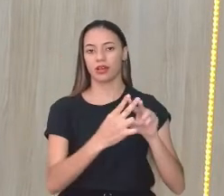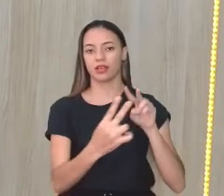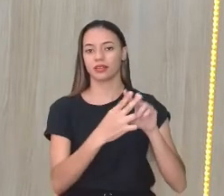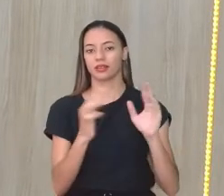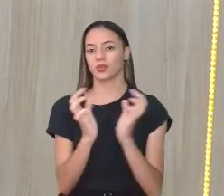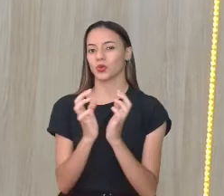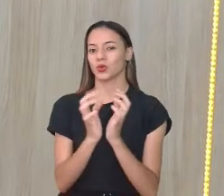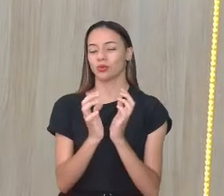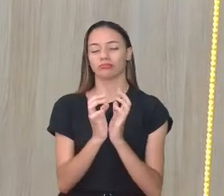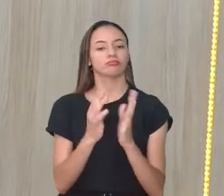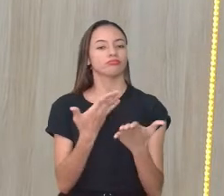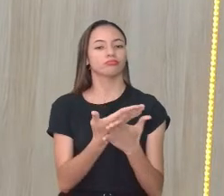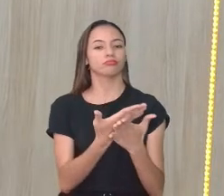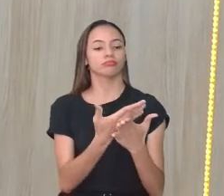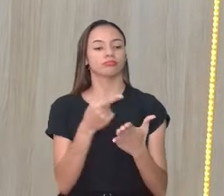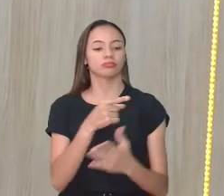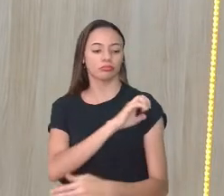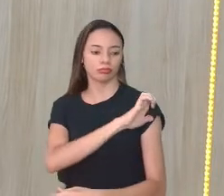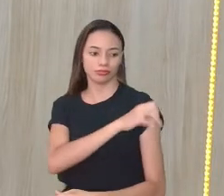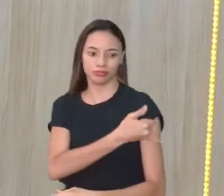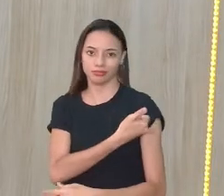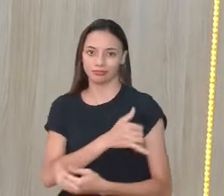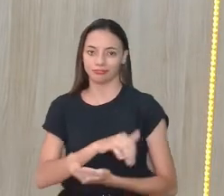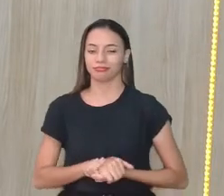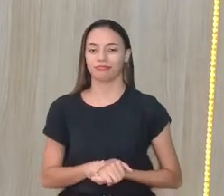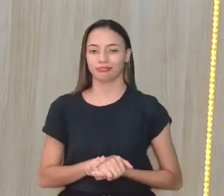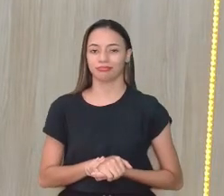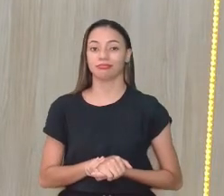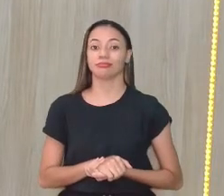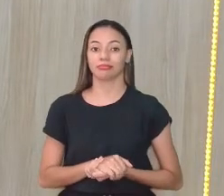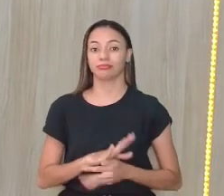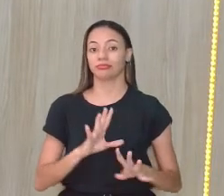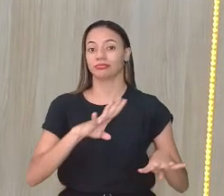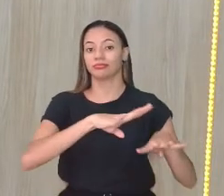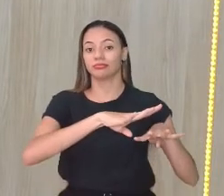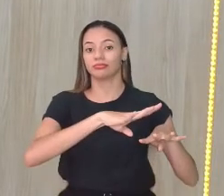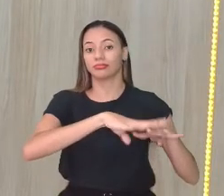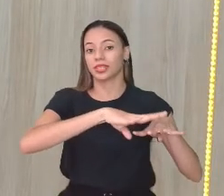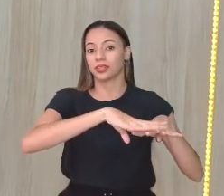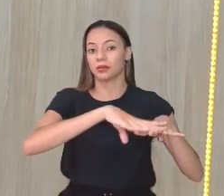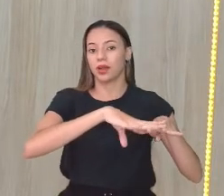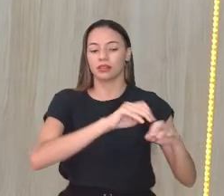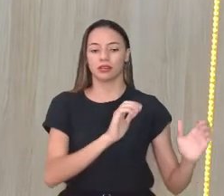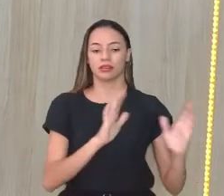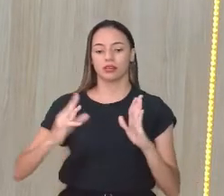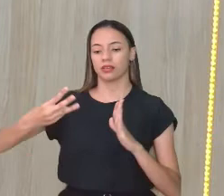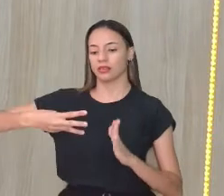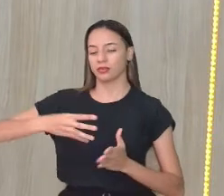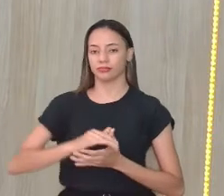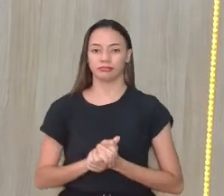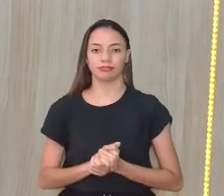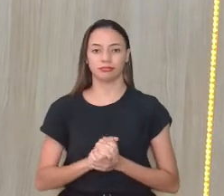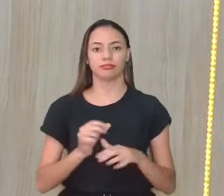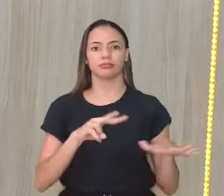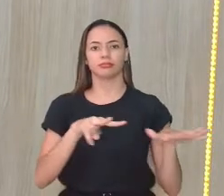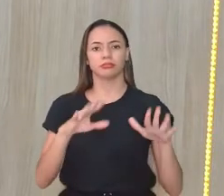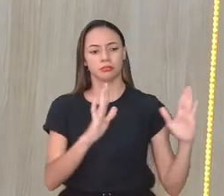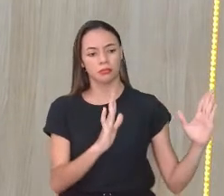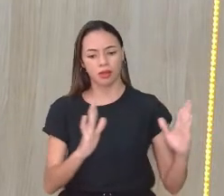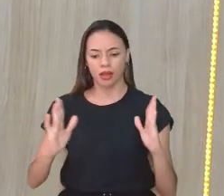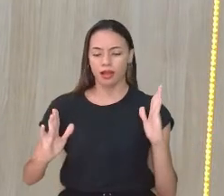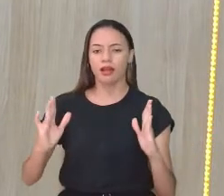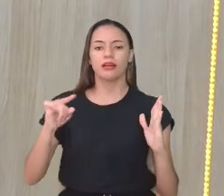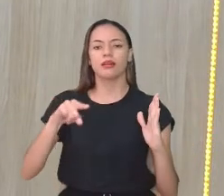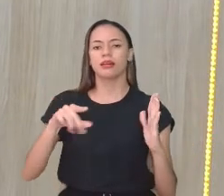Recife, uma aula da Educação de Jovens e Adultos, Matemática Módulo 3. E durante essa semana a gente vai estudar